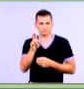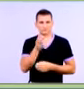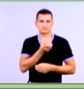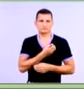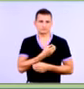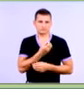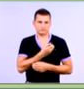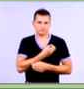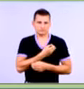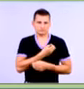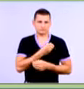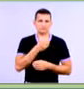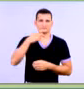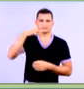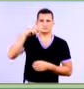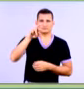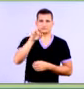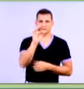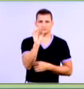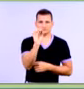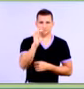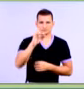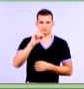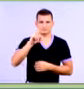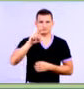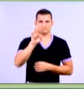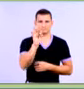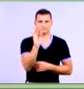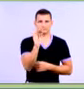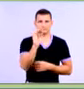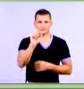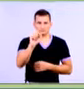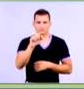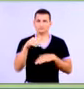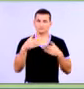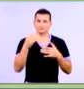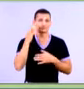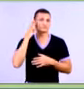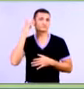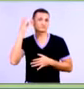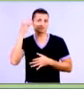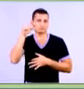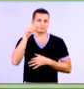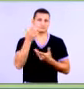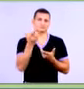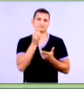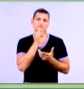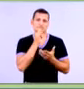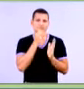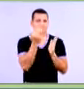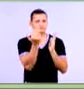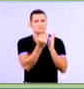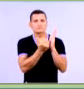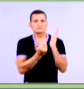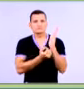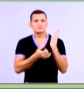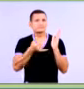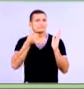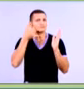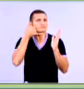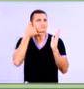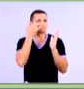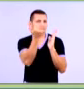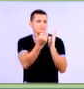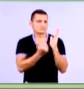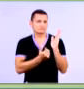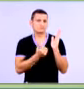números, produtos. Então, por exemplo, você pode imaginar uma lista telefônica. Né? Existem vários tipos de lista. Por